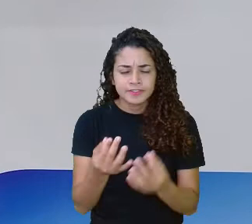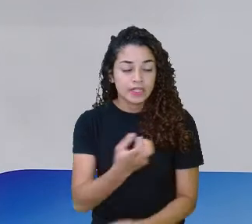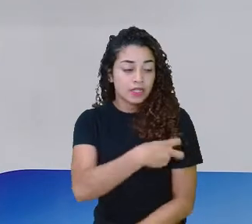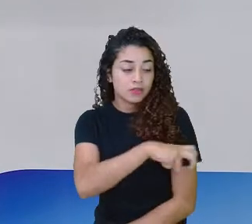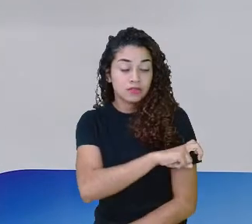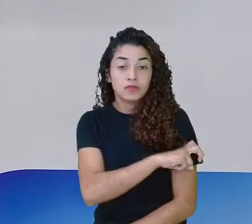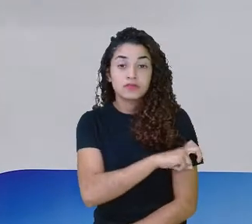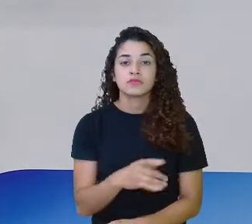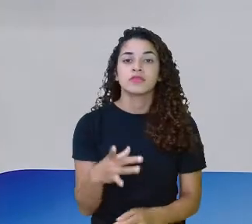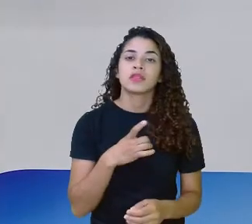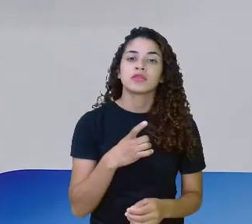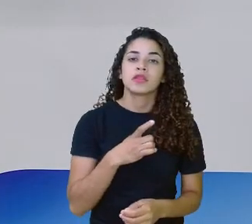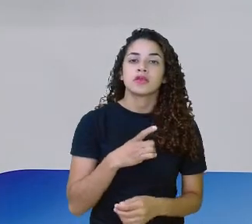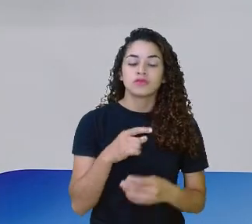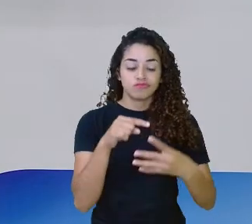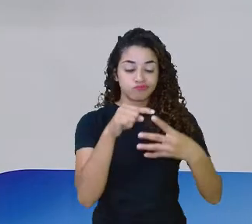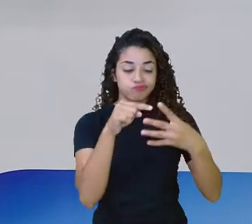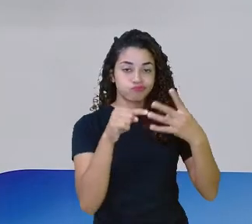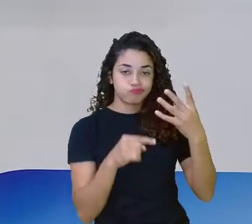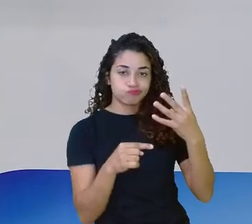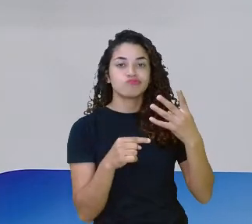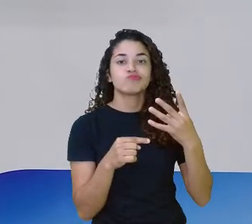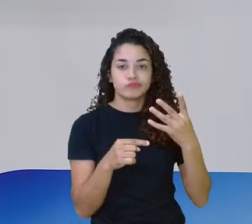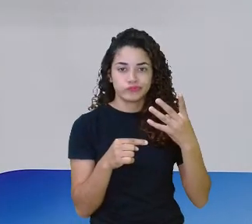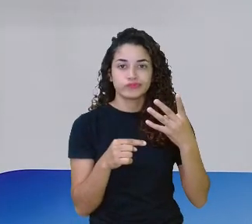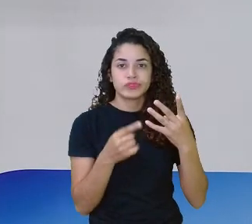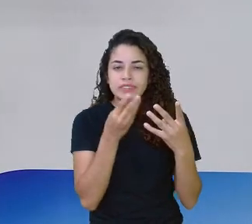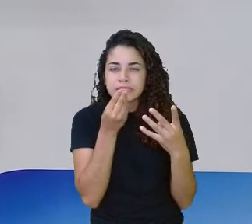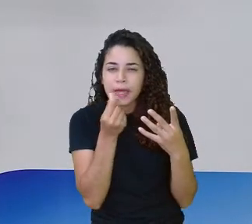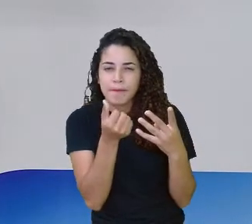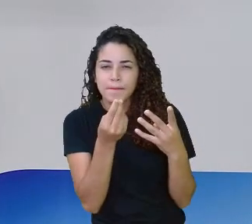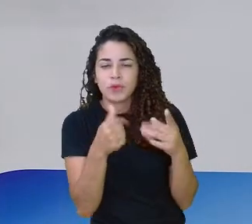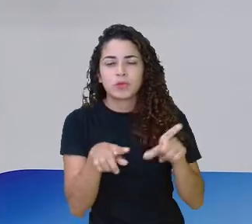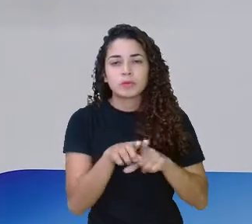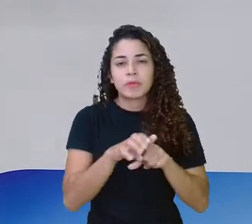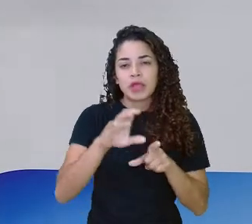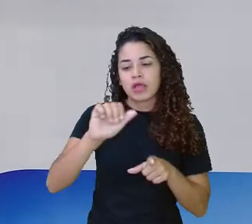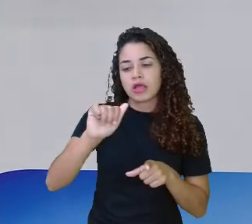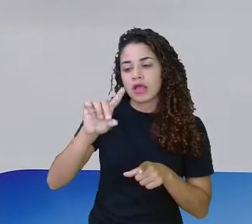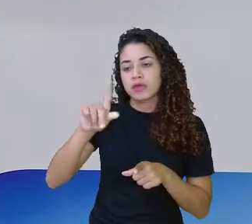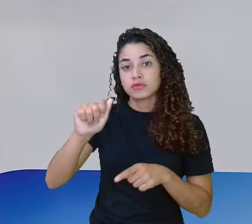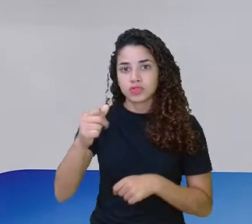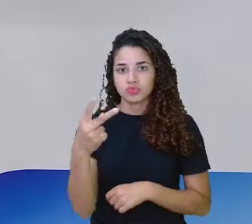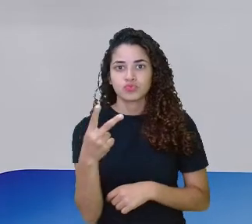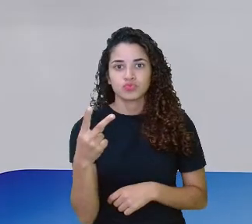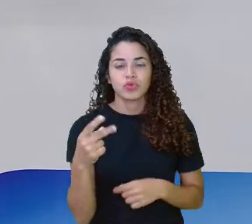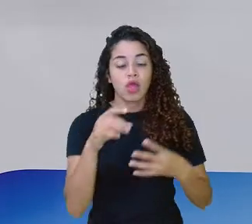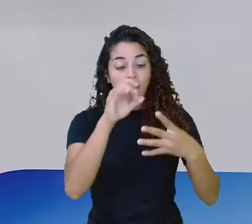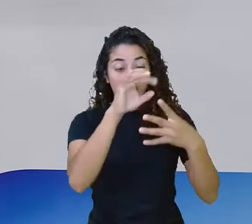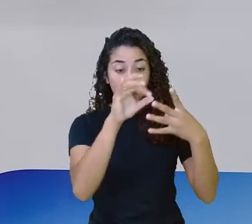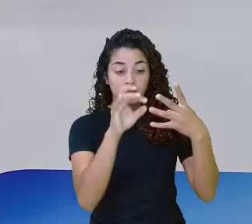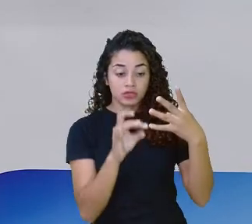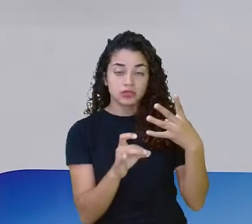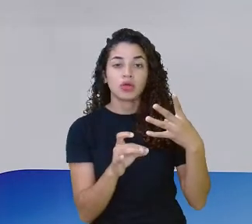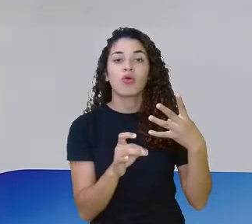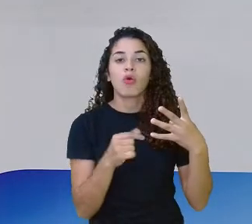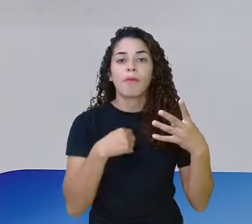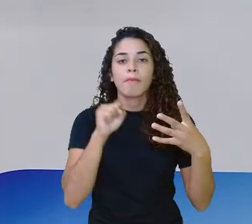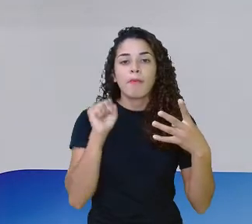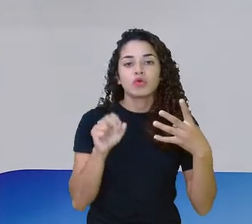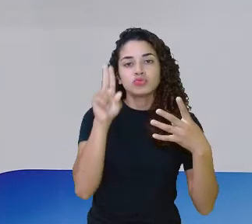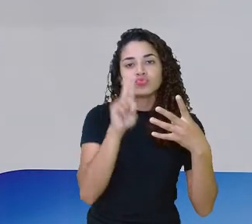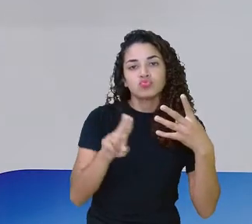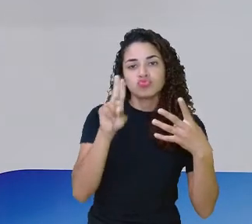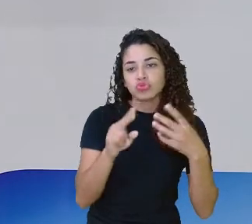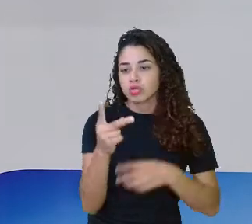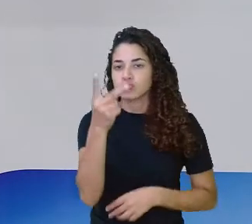ano. Eu tenho os quatro sabores de sorvete e duas caldas. Cada sabor eu posso utilizar